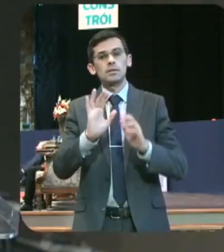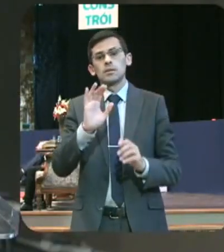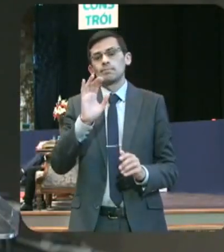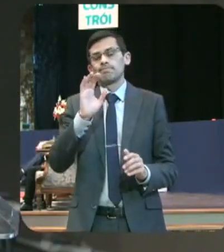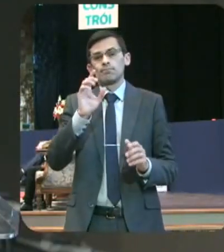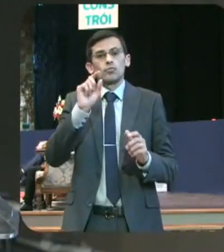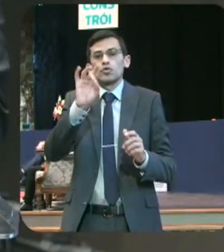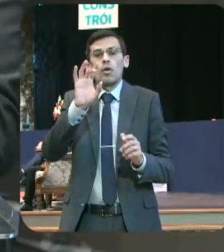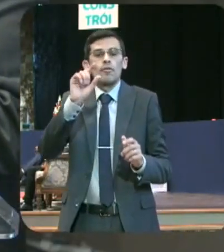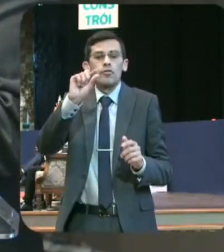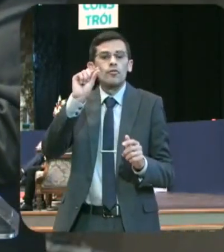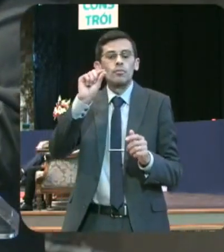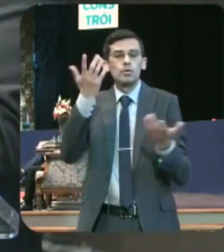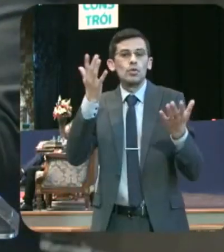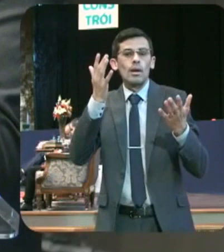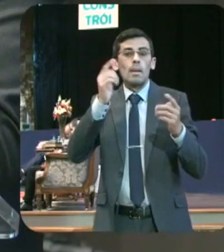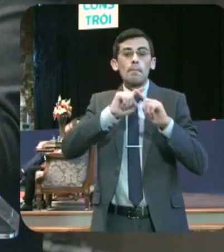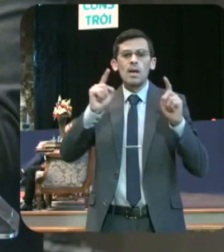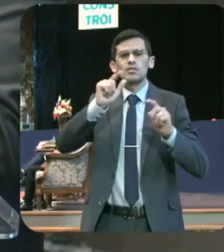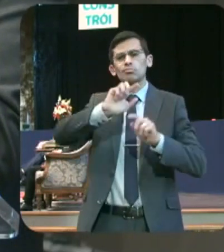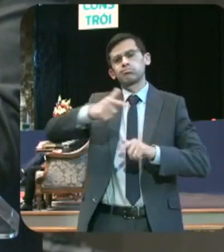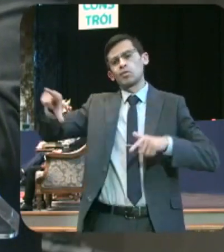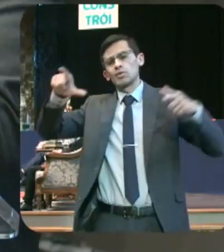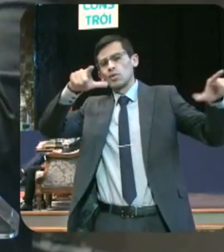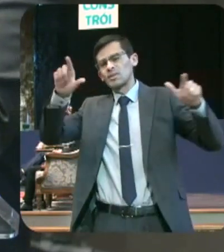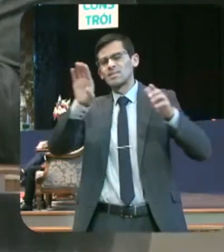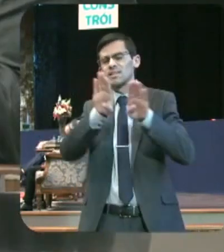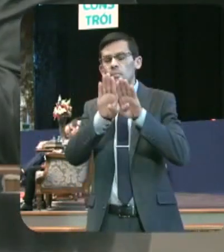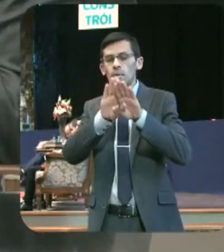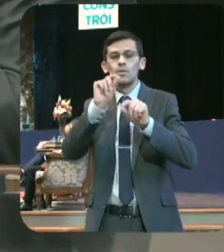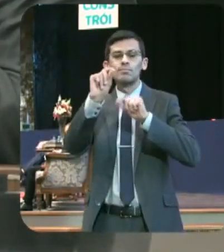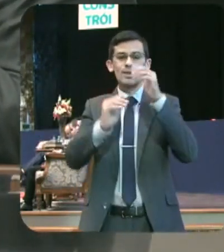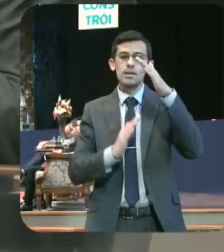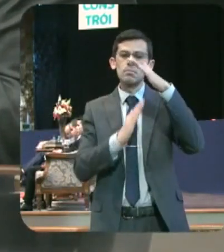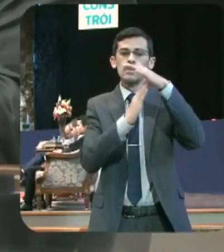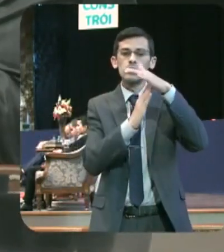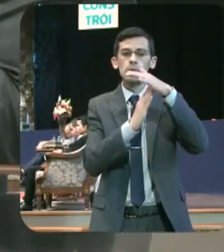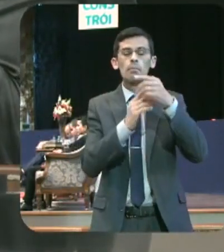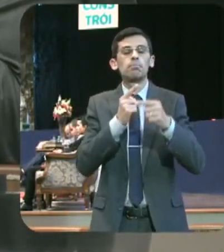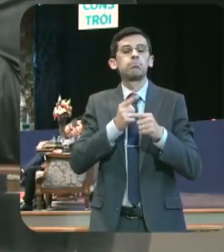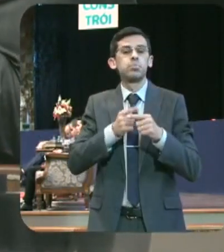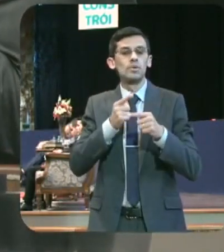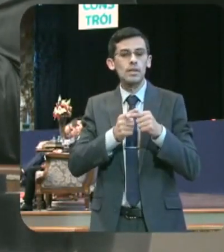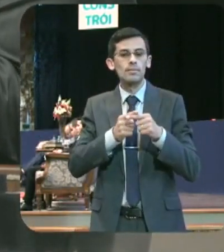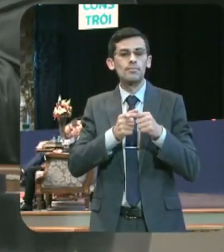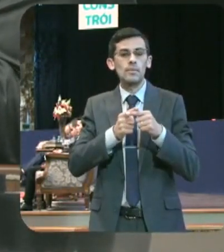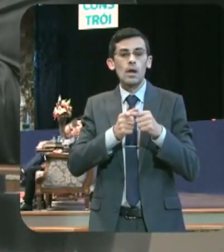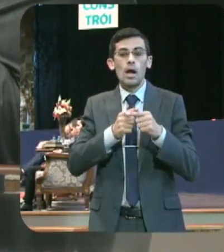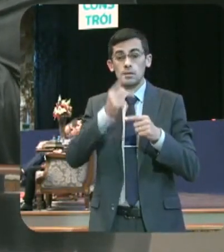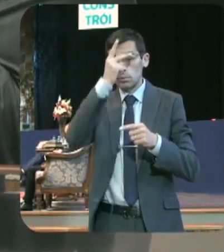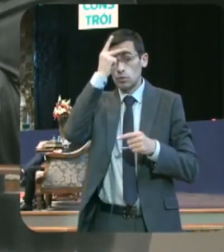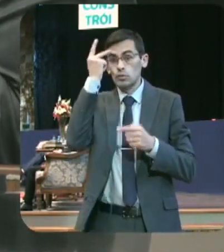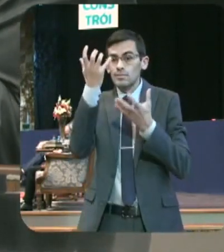vida, mas há muitas outras vezes que esses limites são ultrapassados